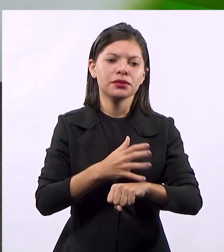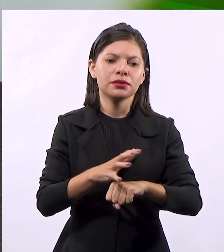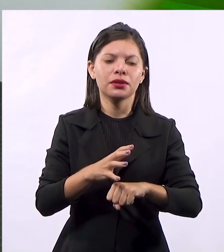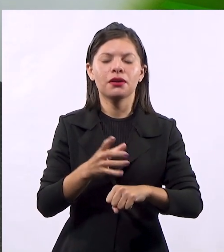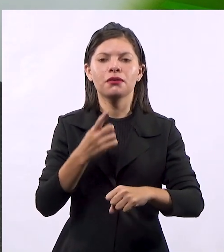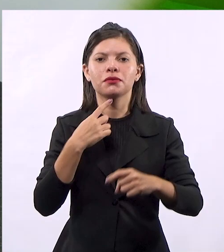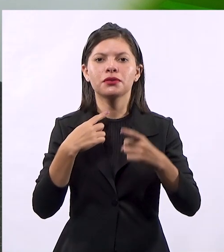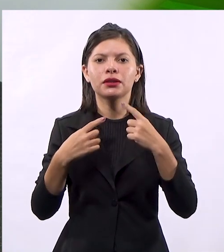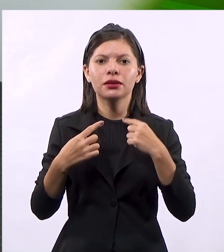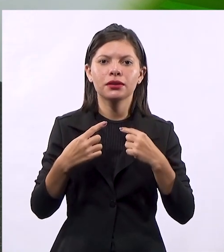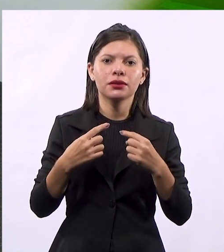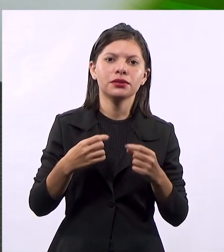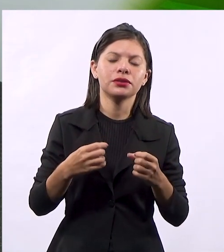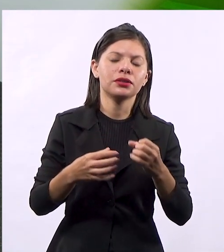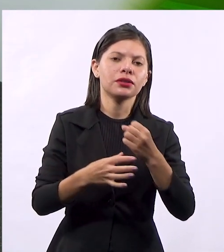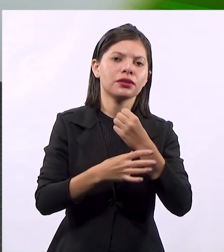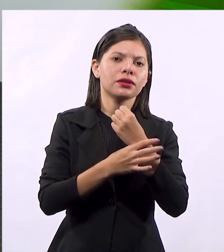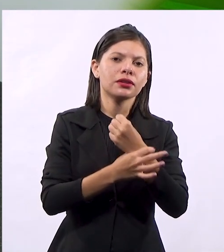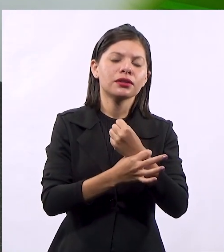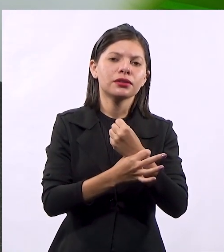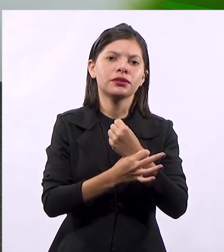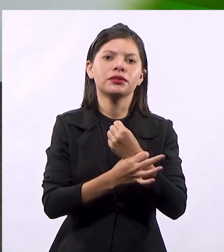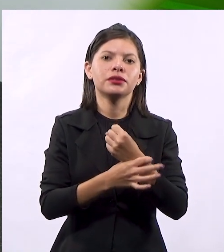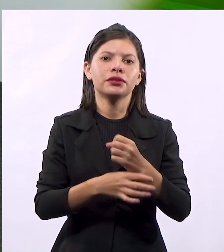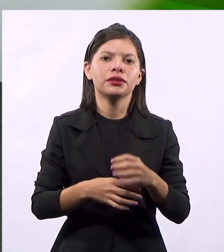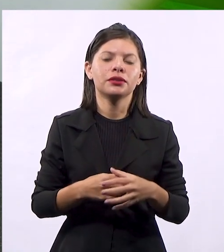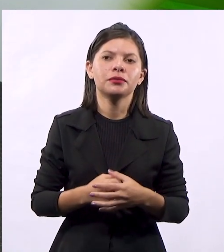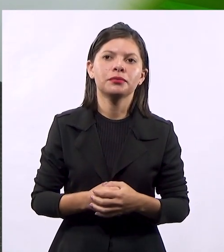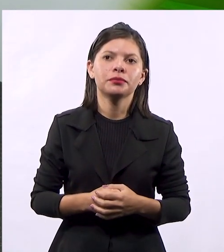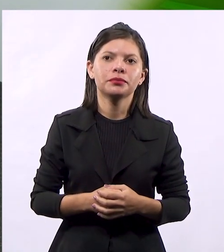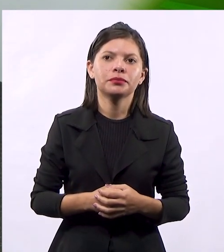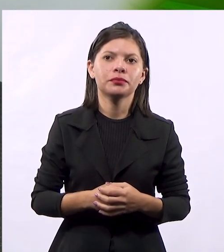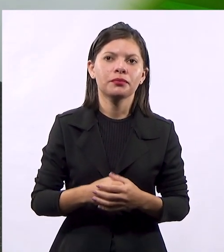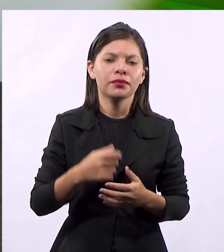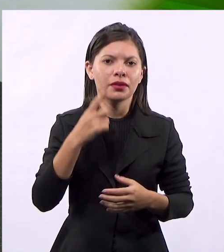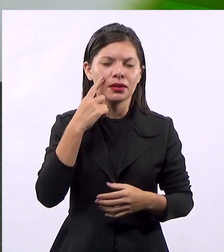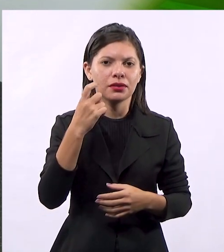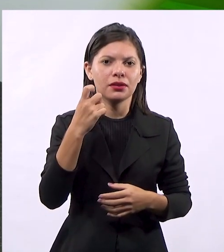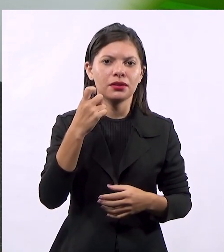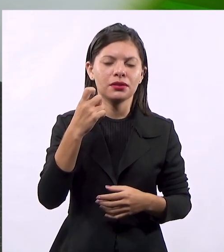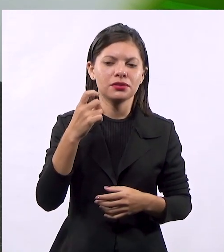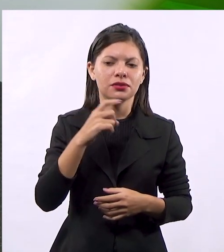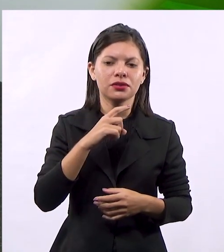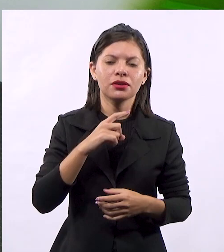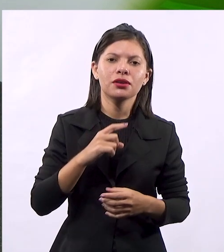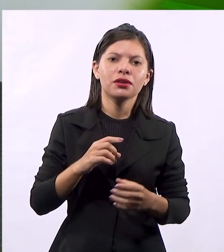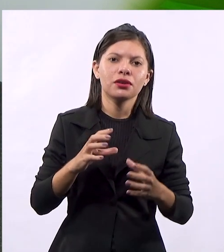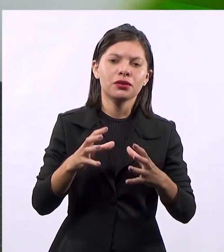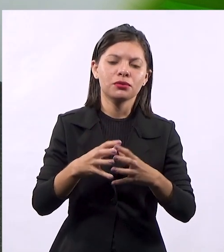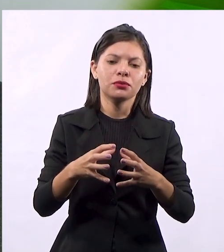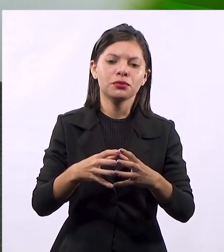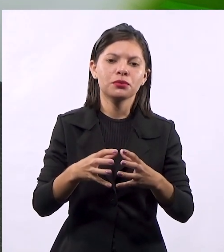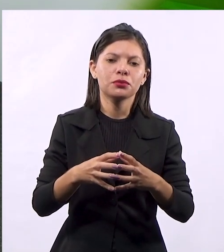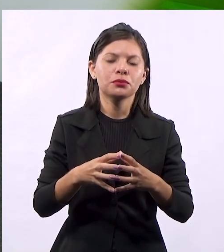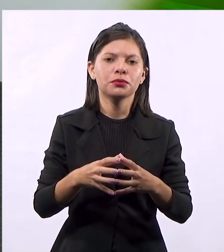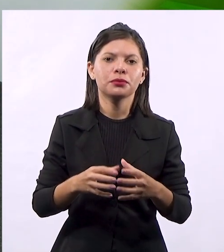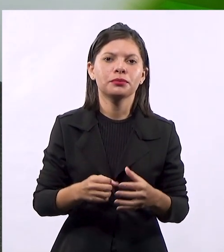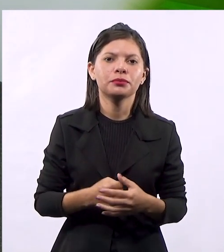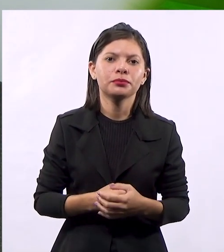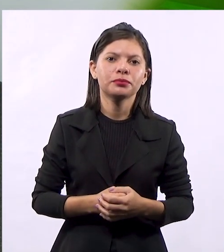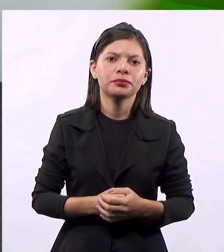elegeu. Para tanto, serve a ficção da representação, para que o povo possa, enquanto unidade de